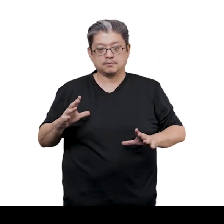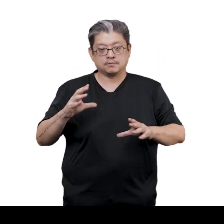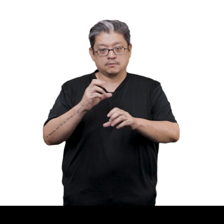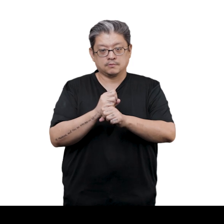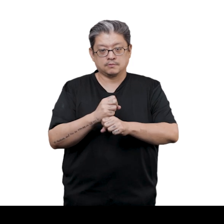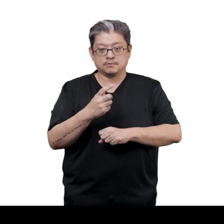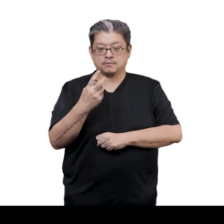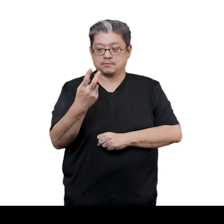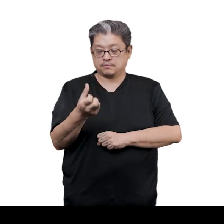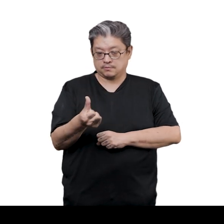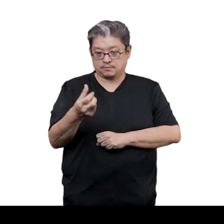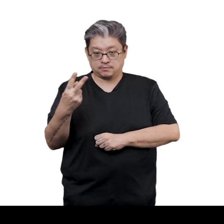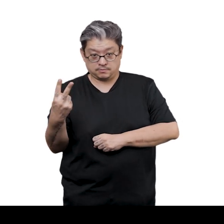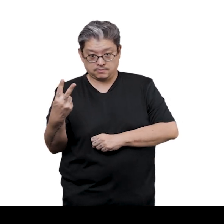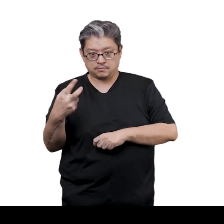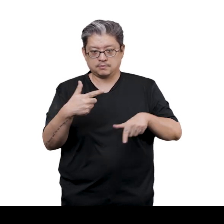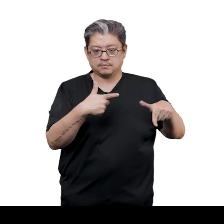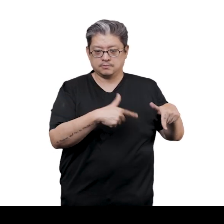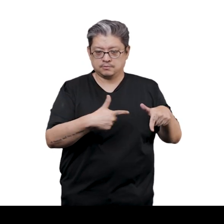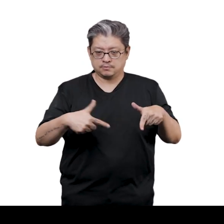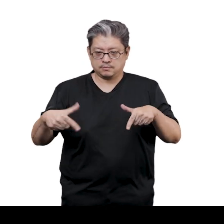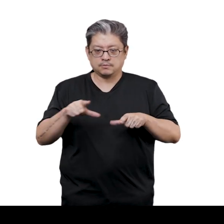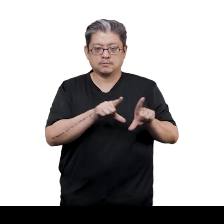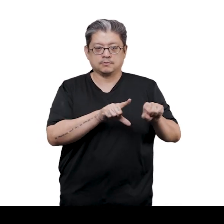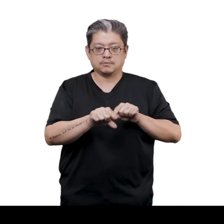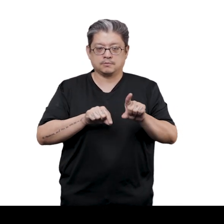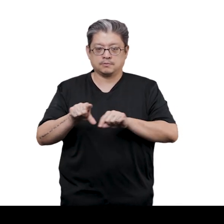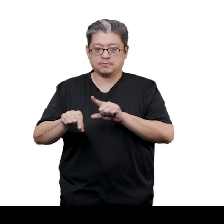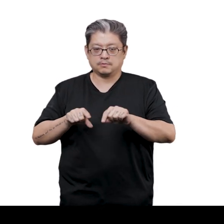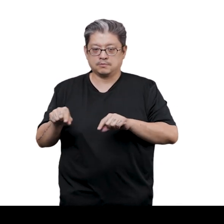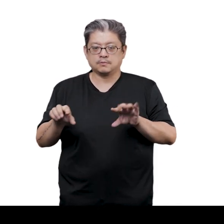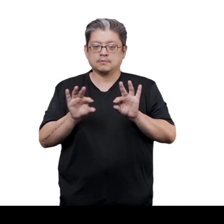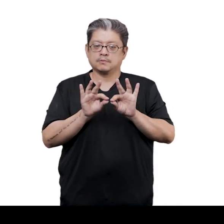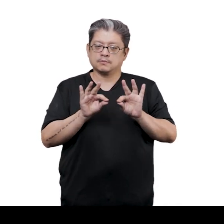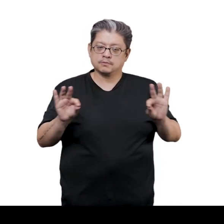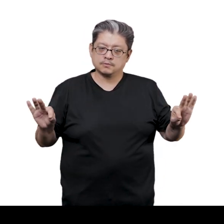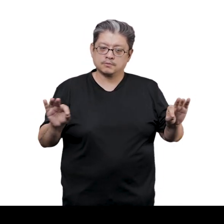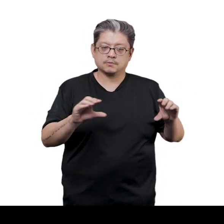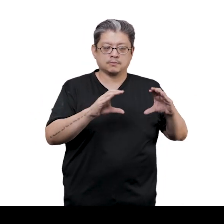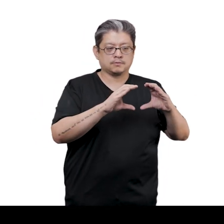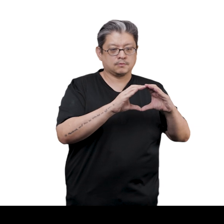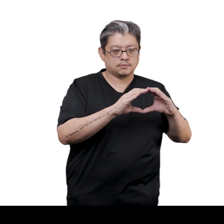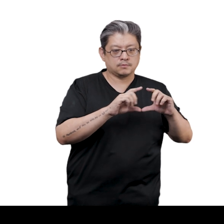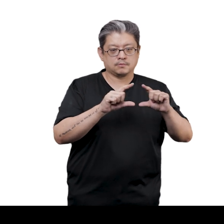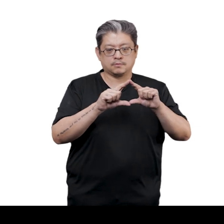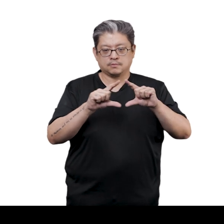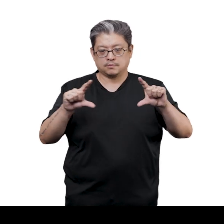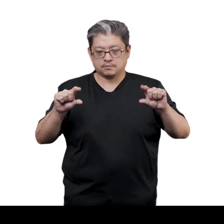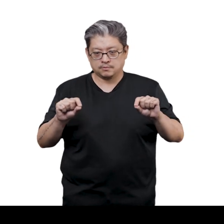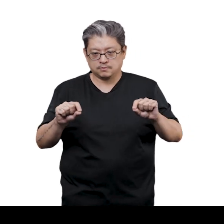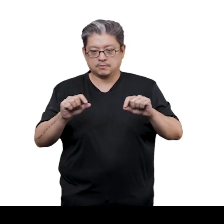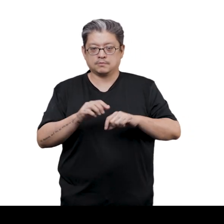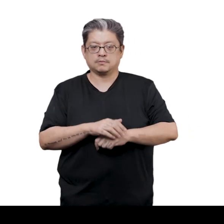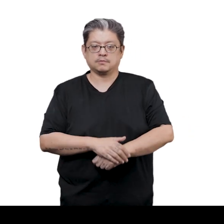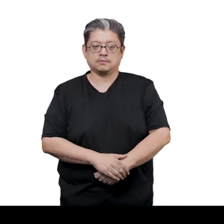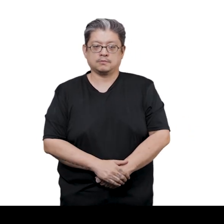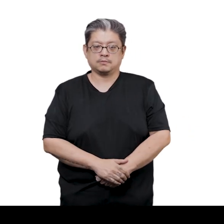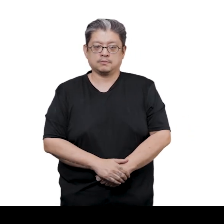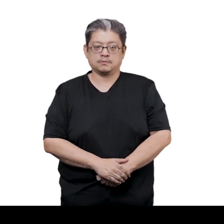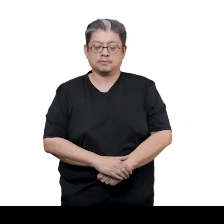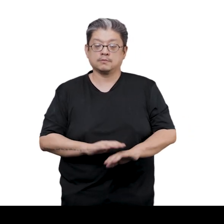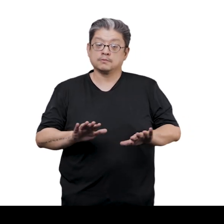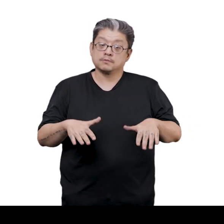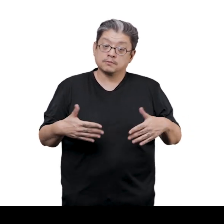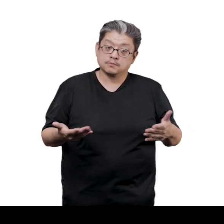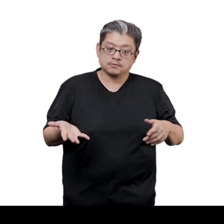trabalhos concebidos a partir de figuras e linhas geométricas elementares, como o círculo e o retângulo.